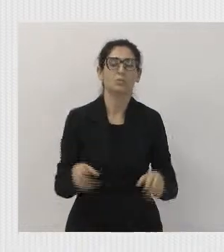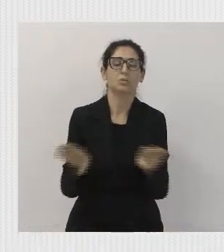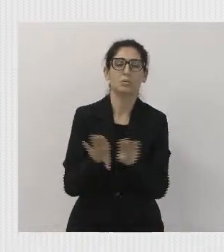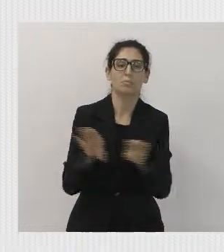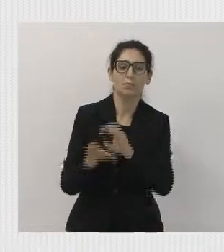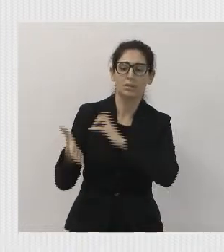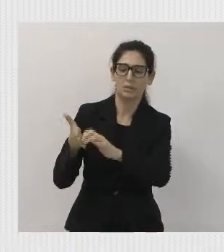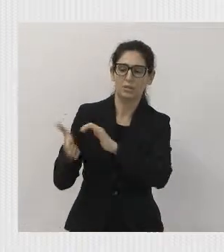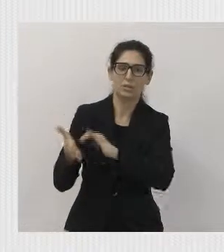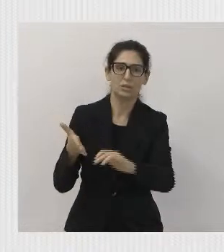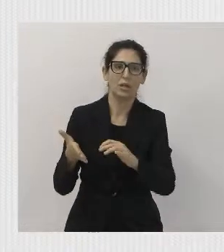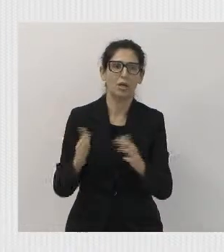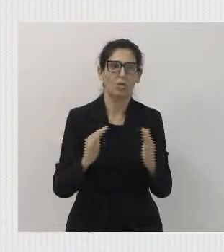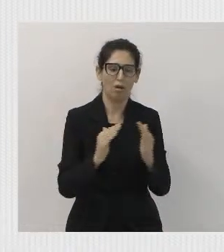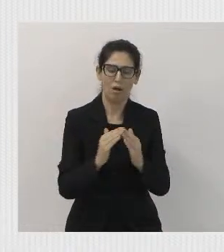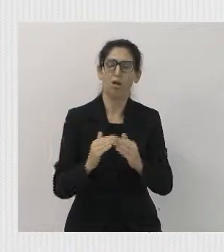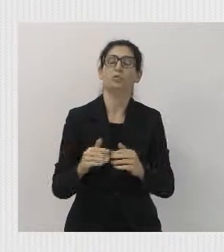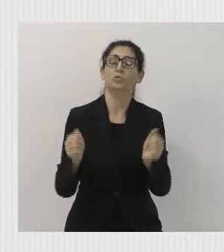também. Próximo.